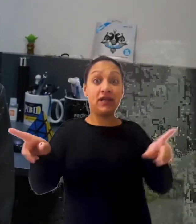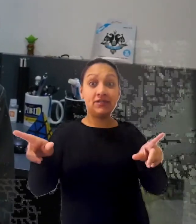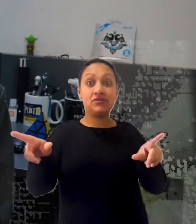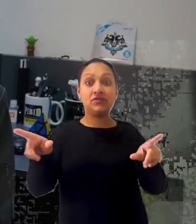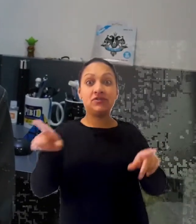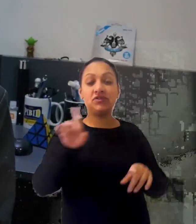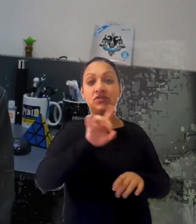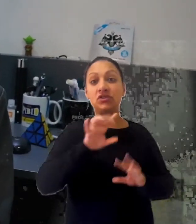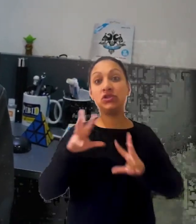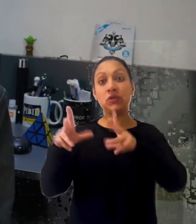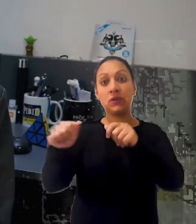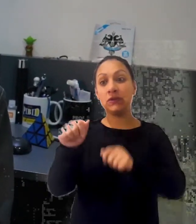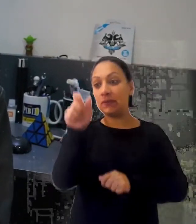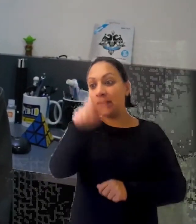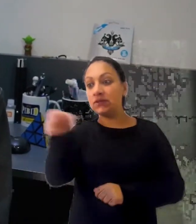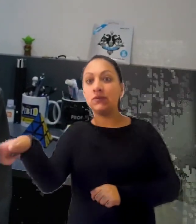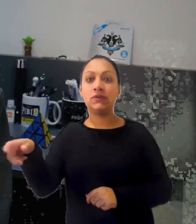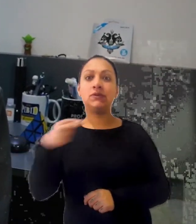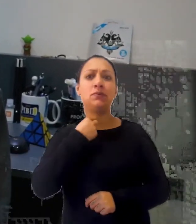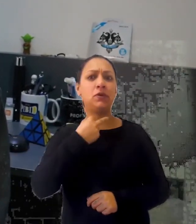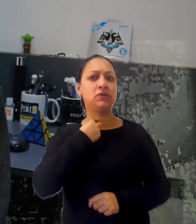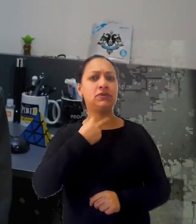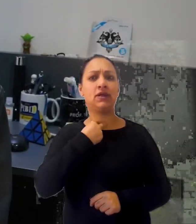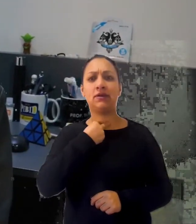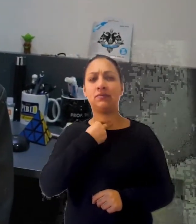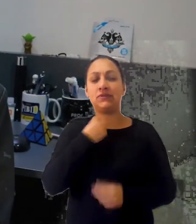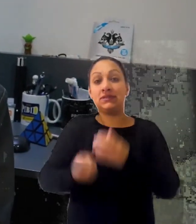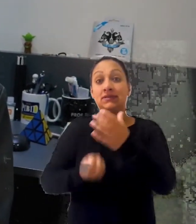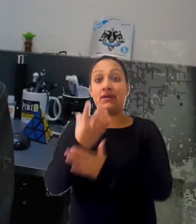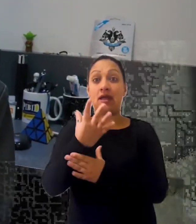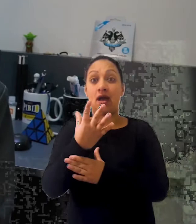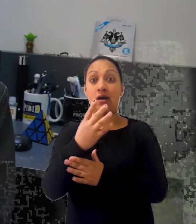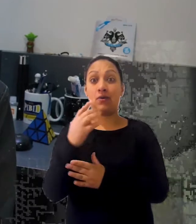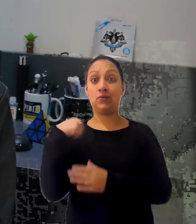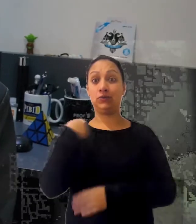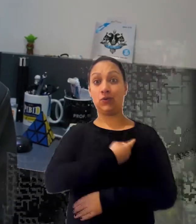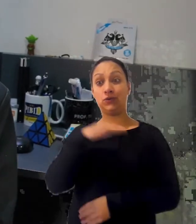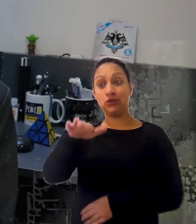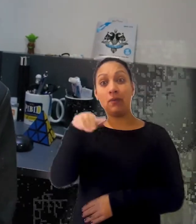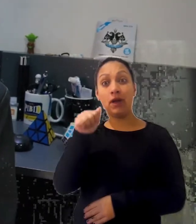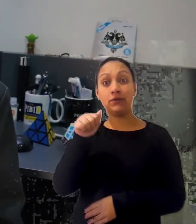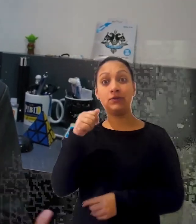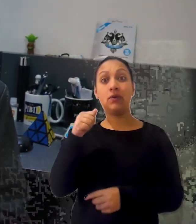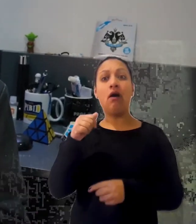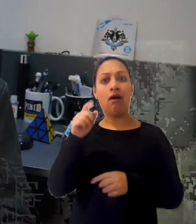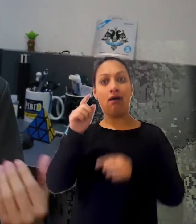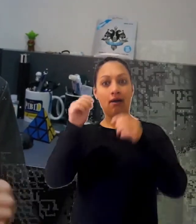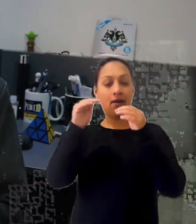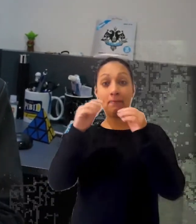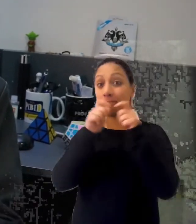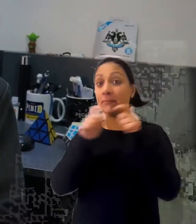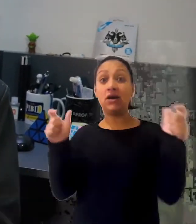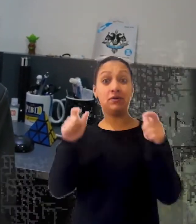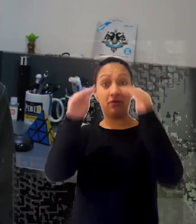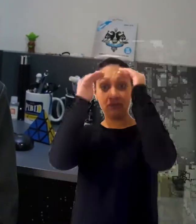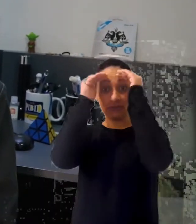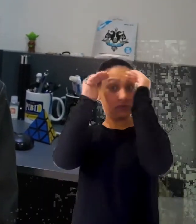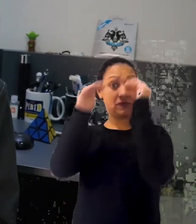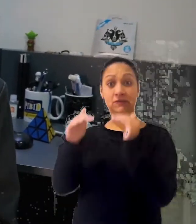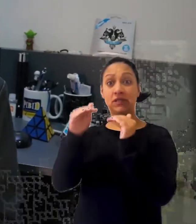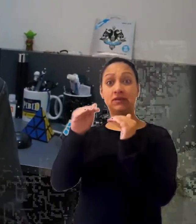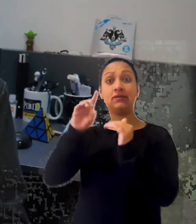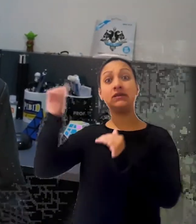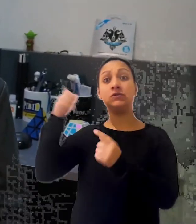devemos tentar criar o nosso próprio chamado, pois além de desobedecer, isso é a maior desobediência, porque a gente está querendo criar algo que não era para